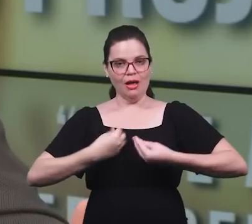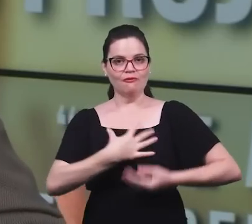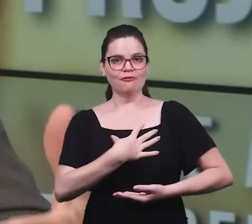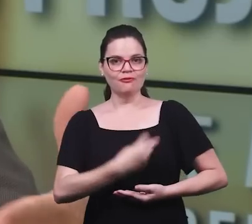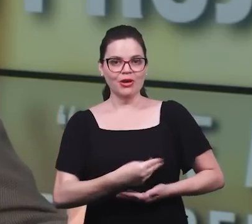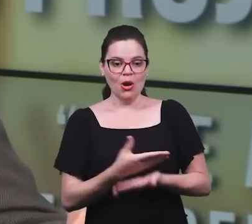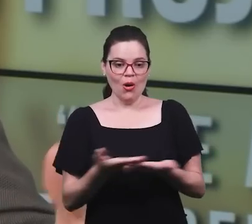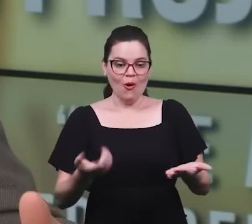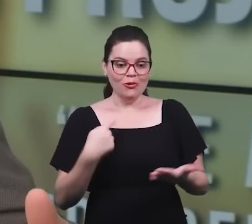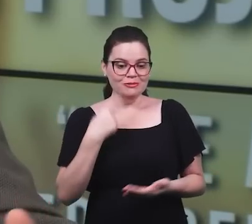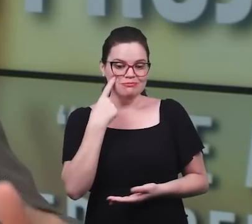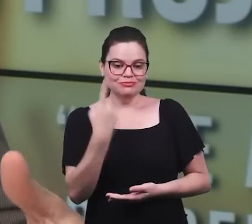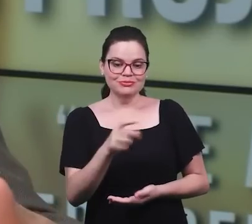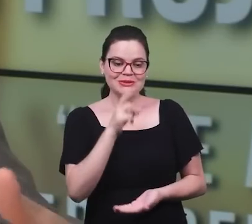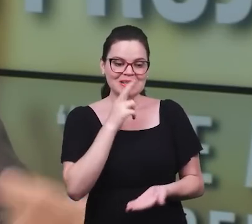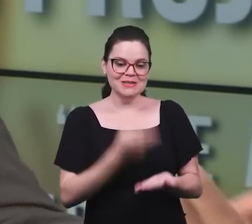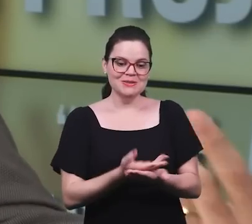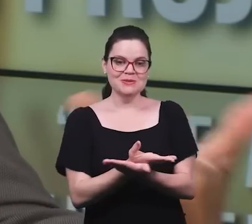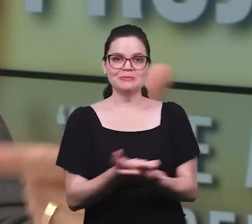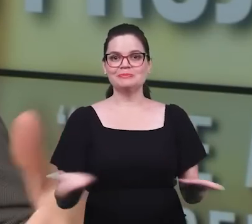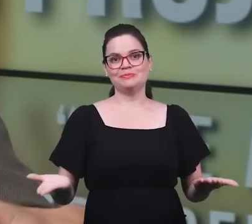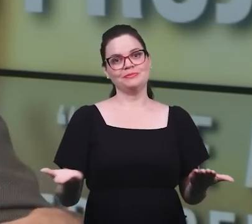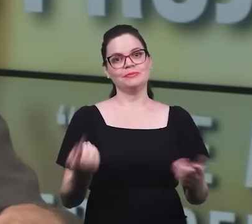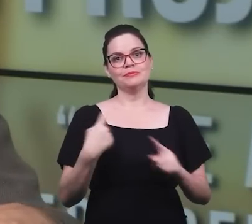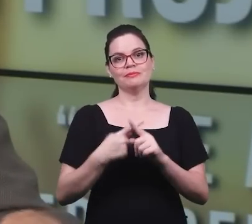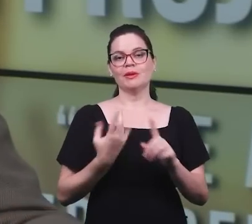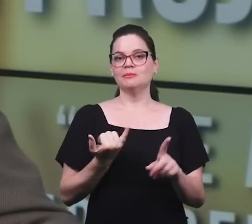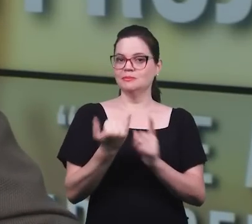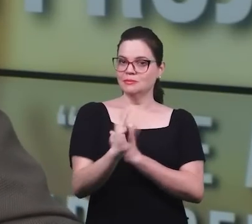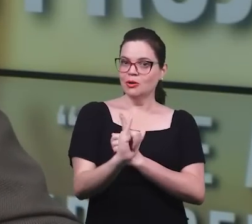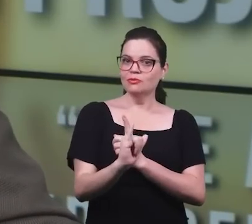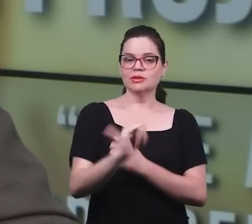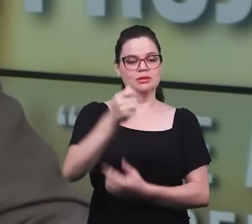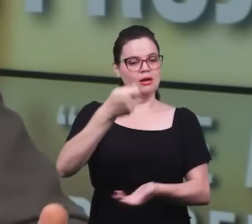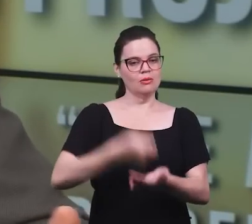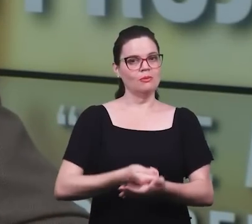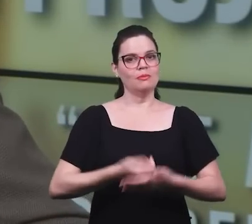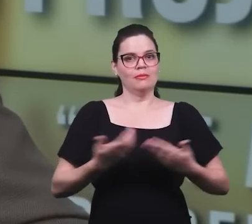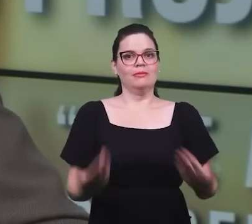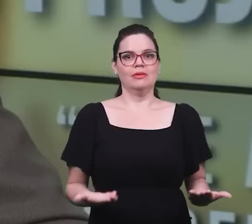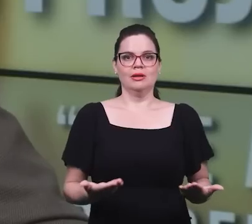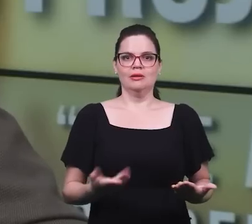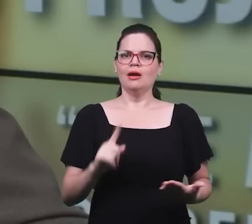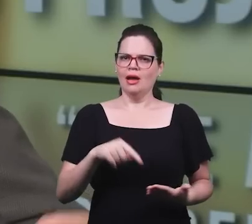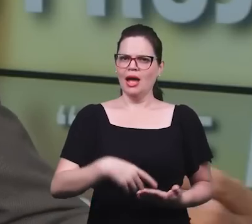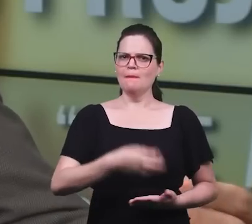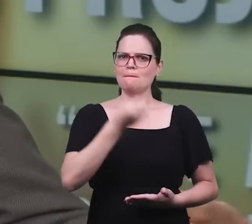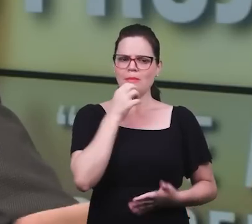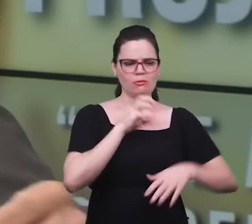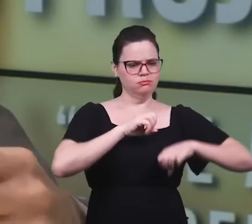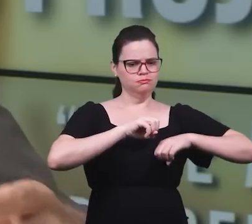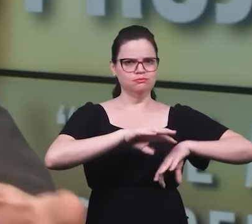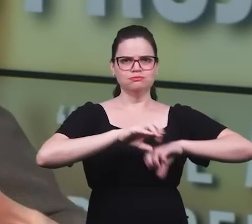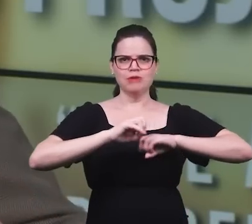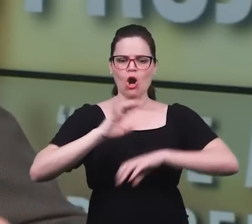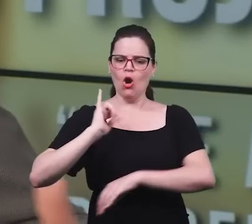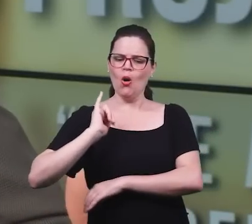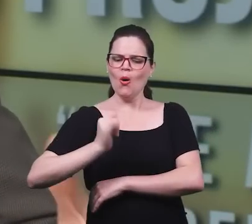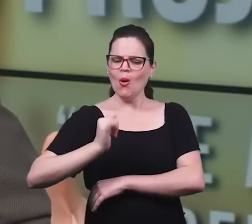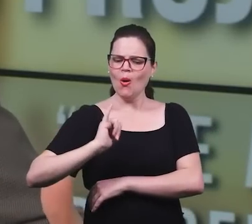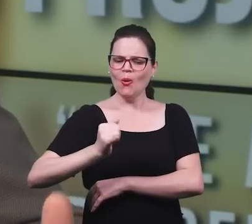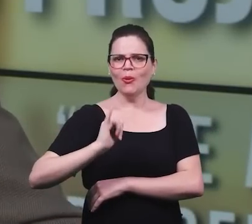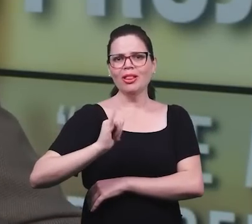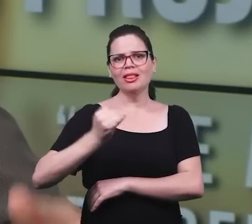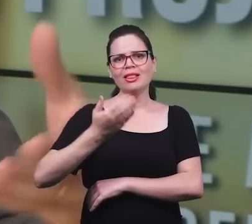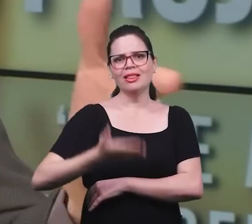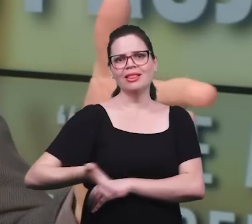filhos estão ali vivos, porque uma profecia ela se cumpriu. Então, cultivar isso e nutrir na vida